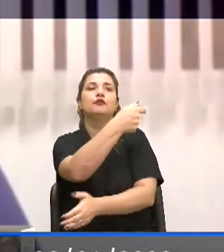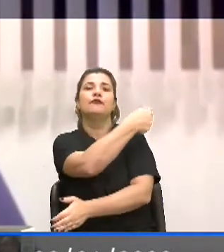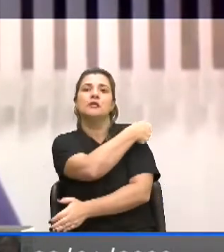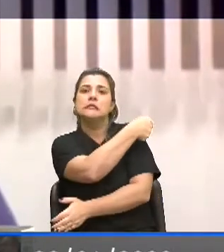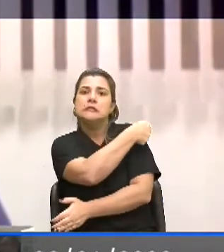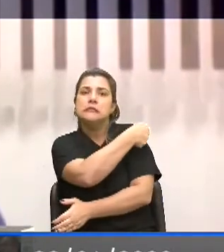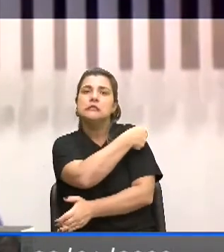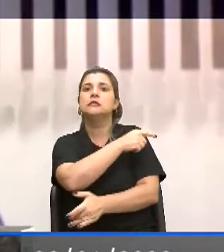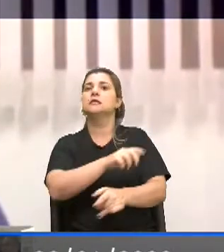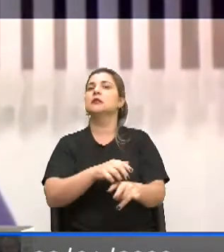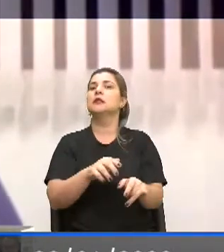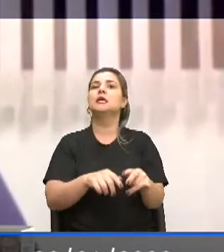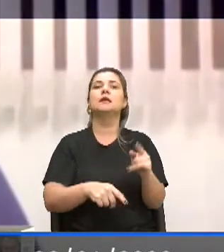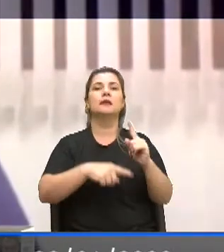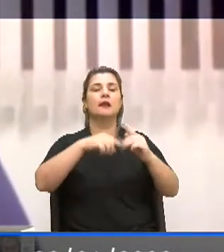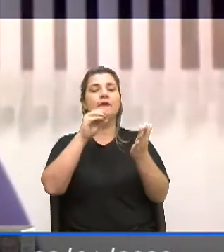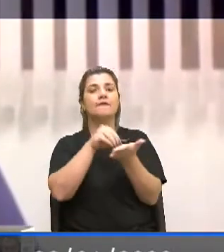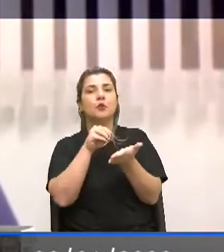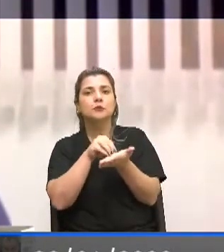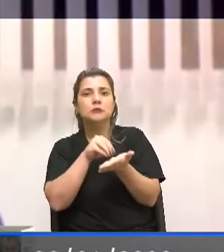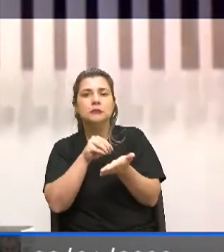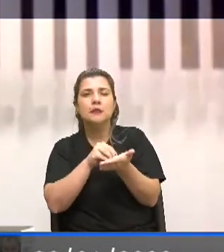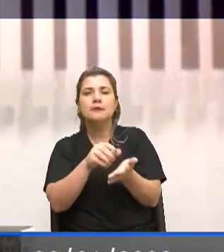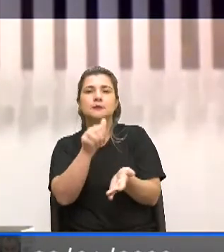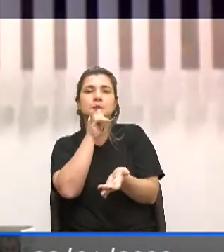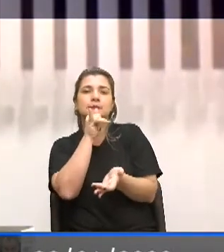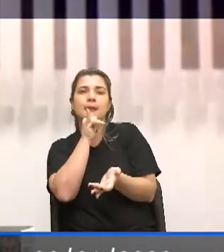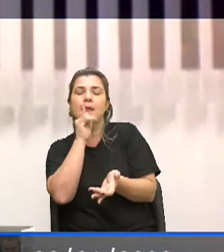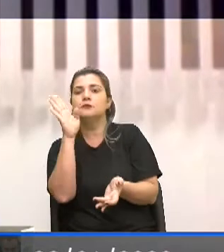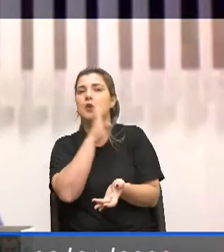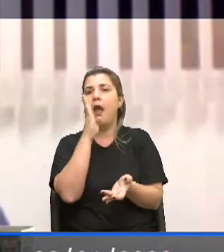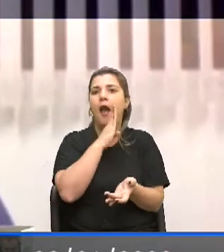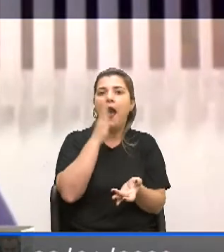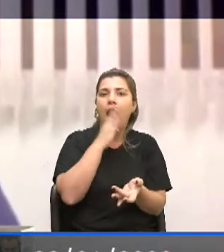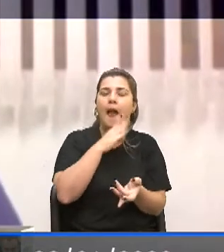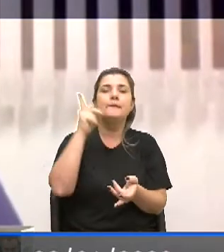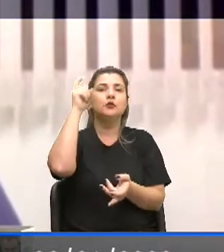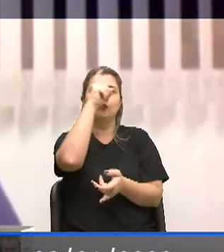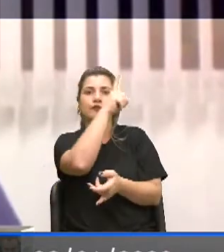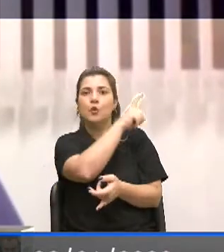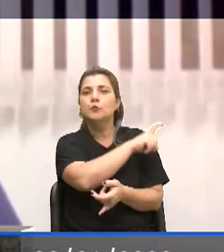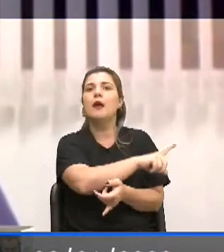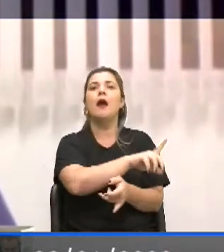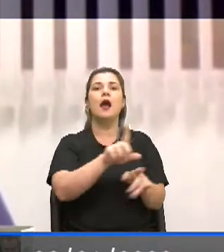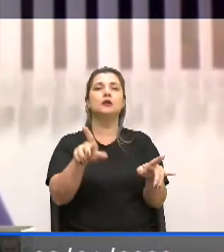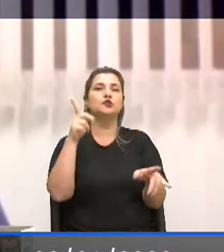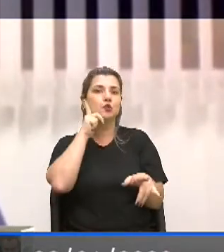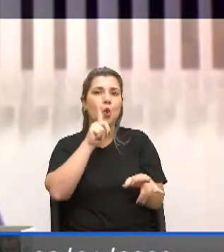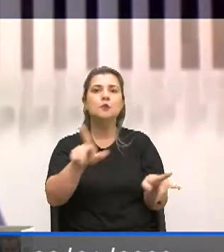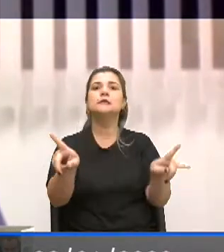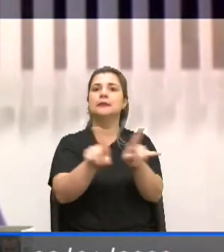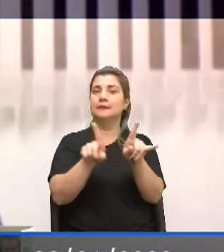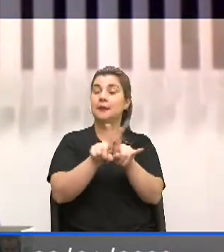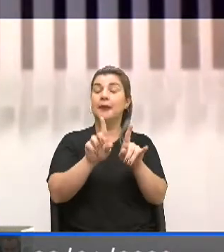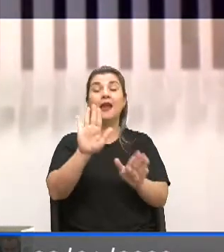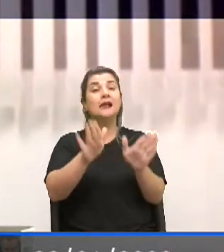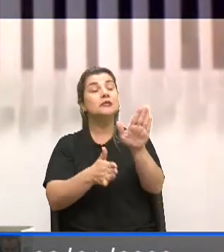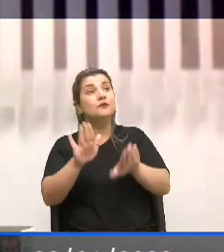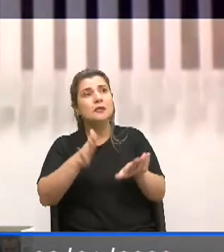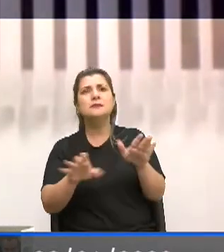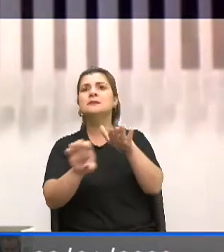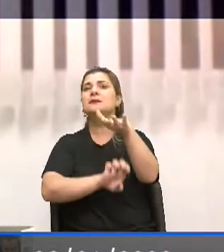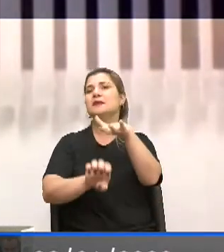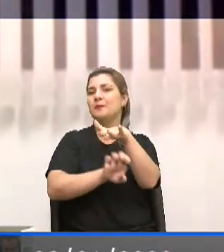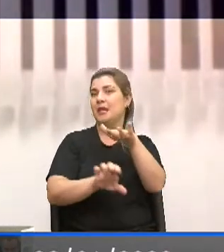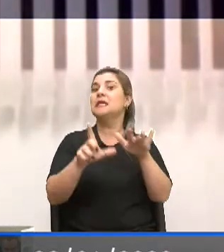querendo comprar não consegue, testes rápidos também com dificuldade de conseguir. Então, as empresas às vezes até têm uma iniciativa e